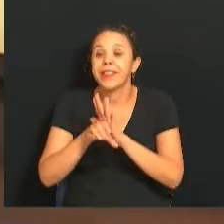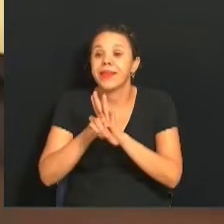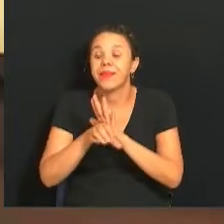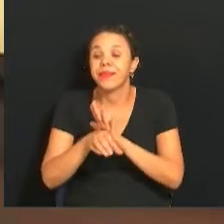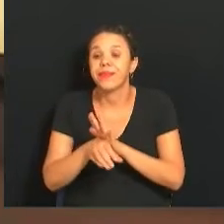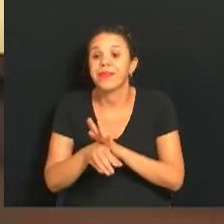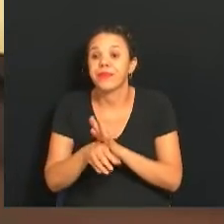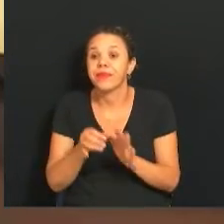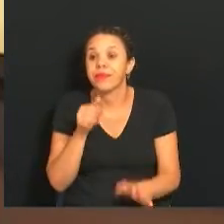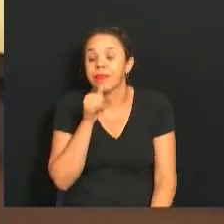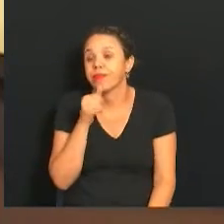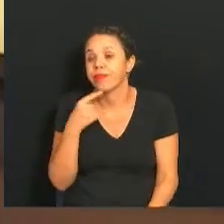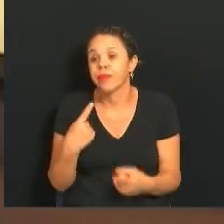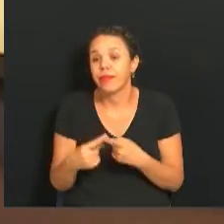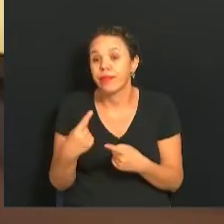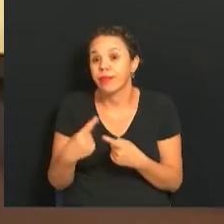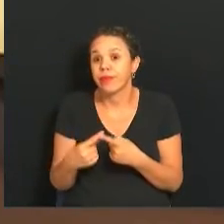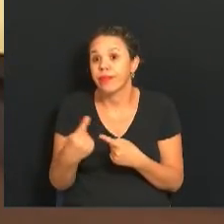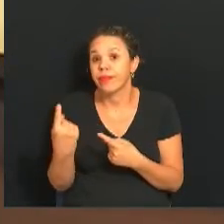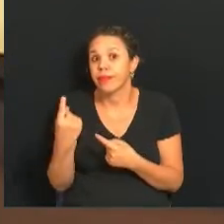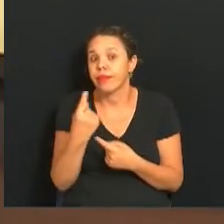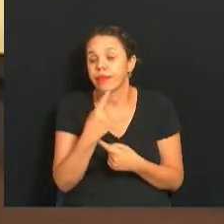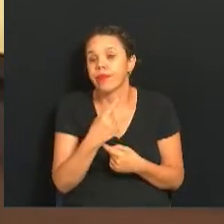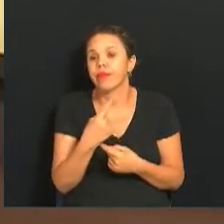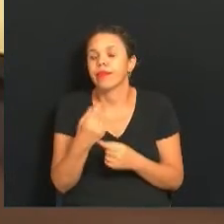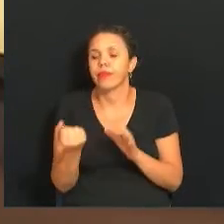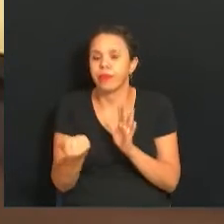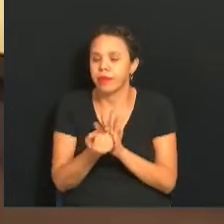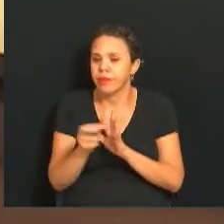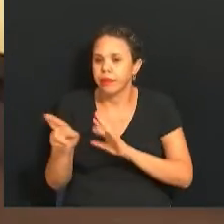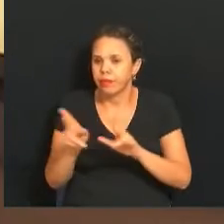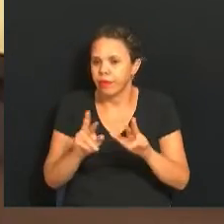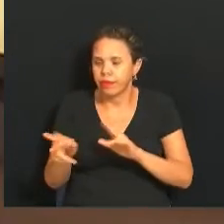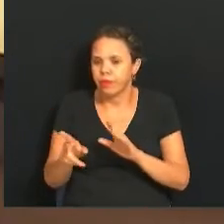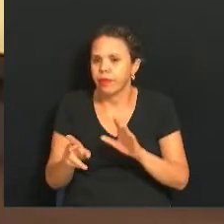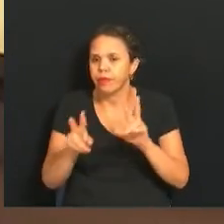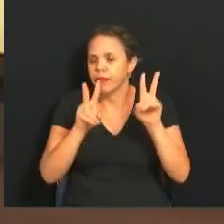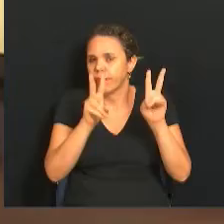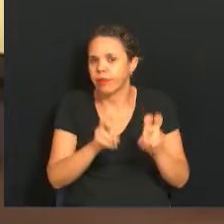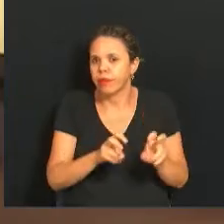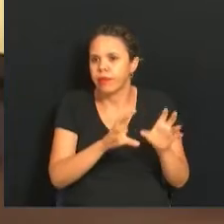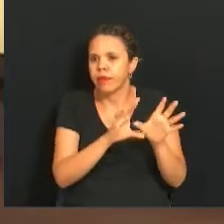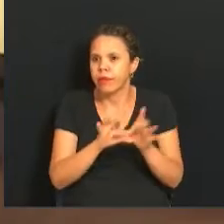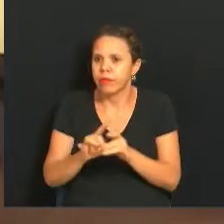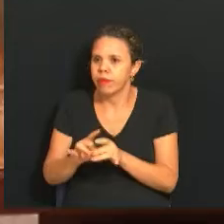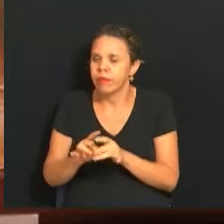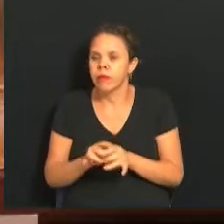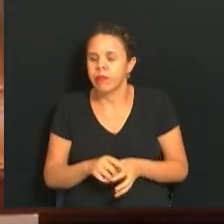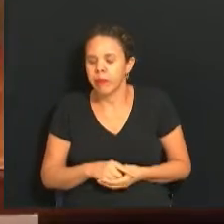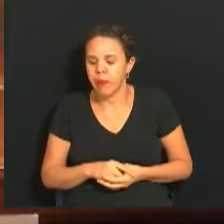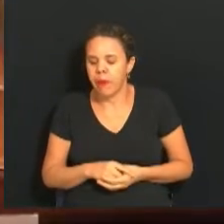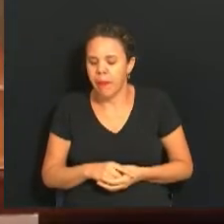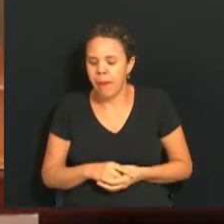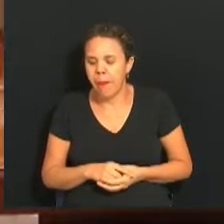coleção. Porque cada coleção tem uma contextualização em cima de um tema, né? São os conceitos temáticos.